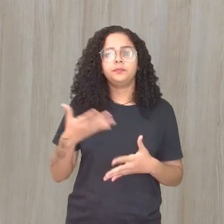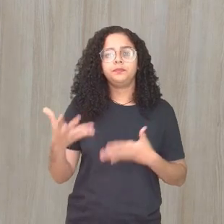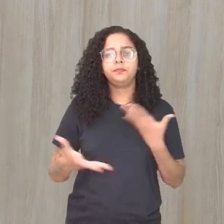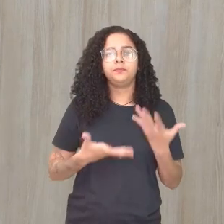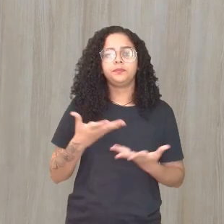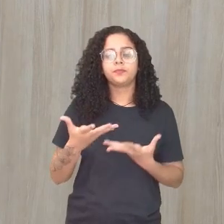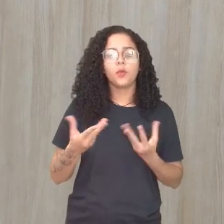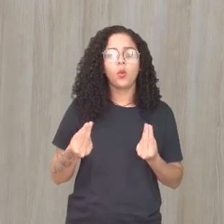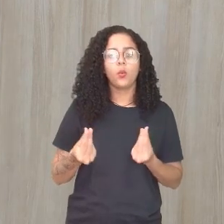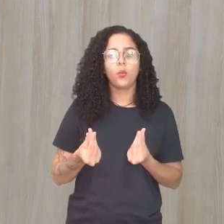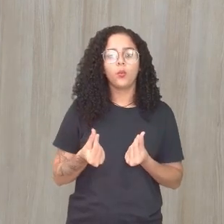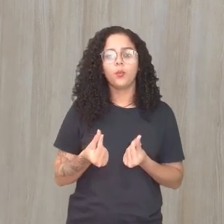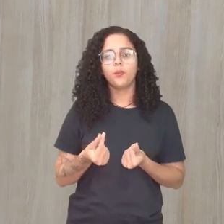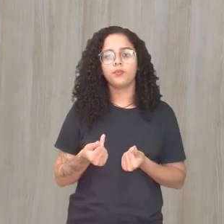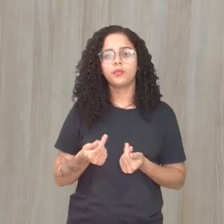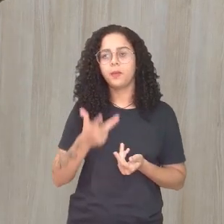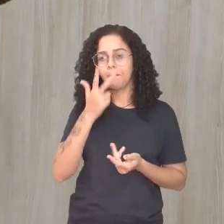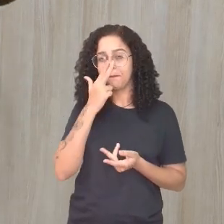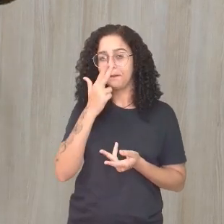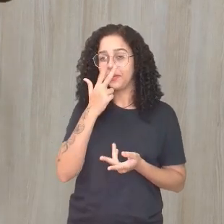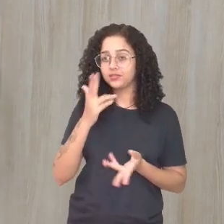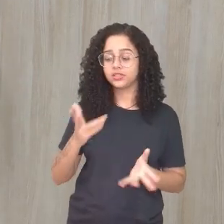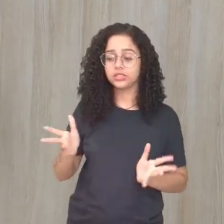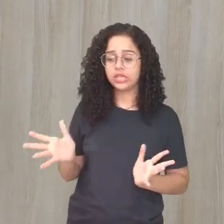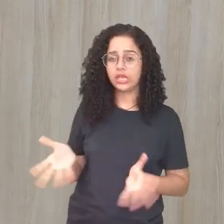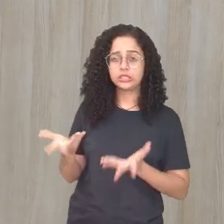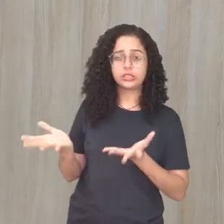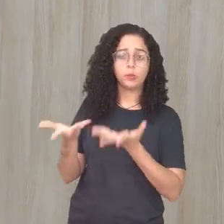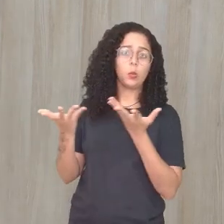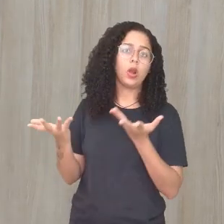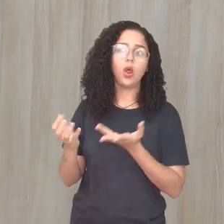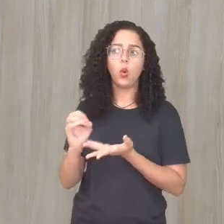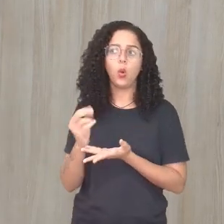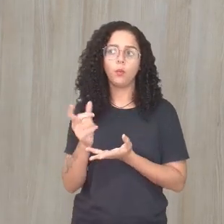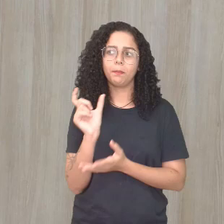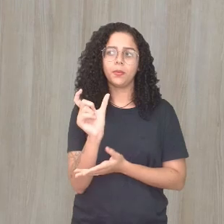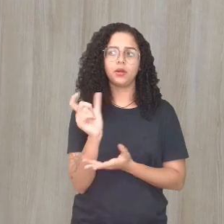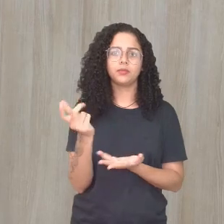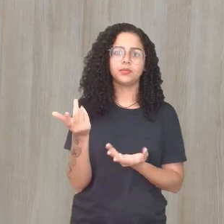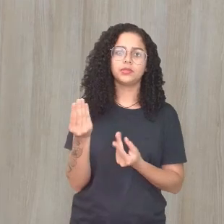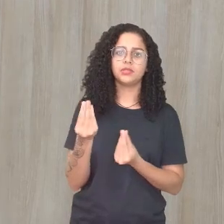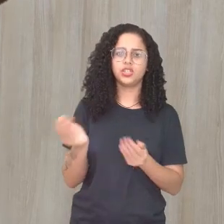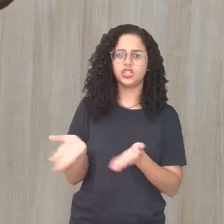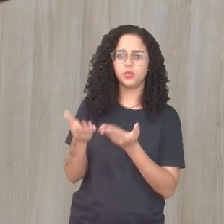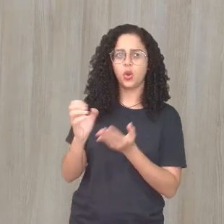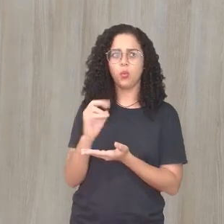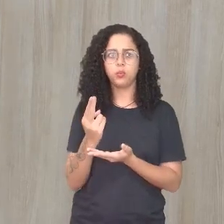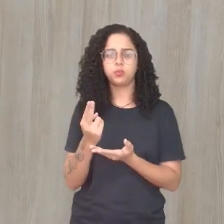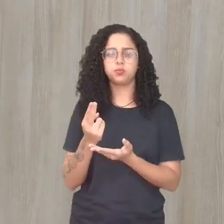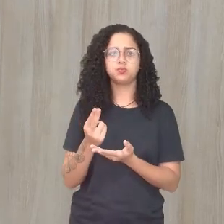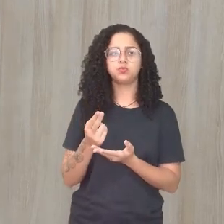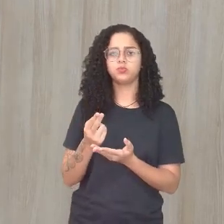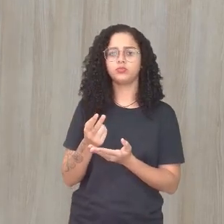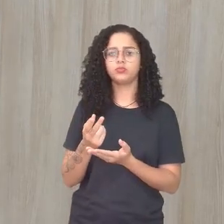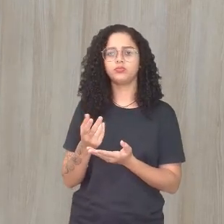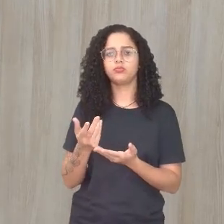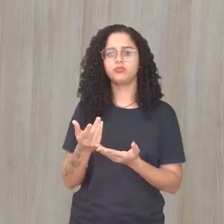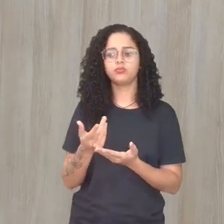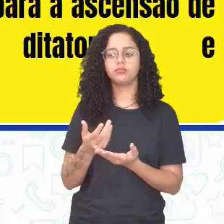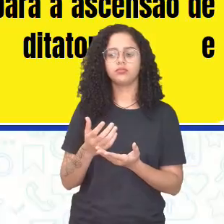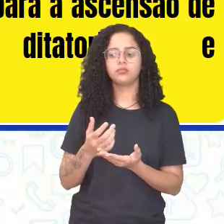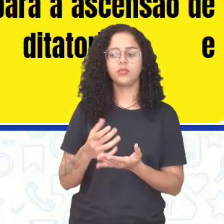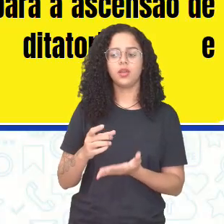digamos que a estimular, ou não sei se a palavra melhor seria estimular ou patrocinar, na